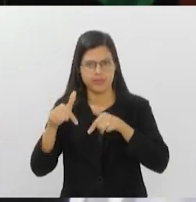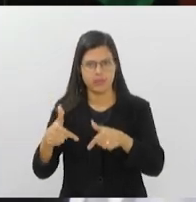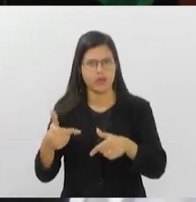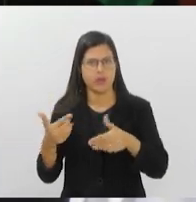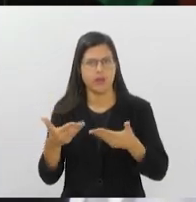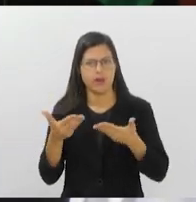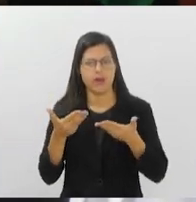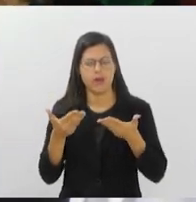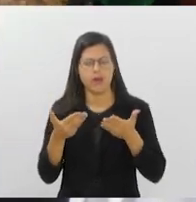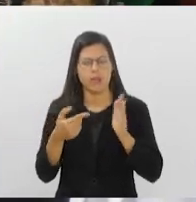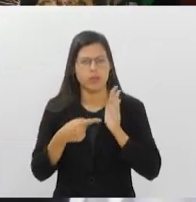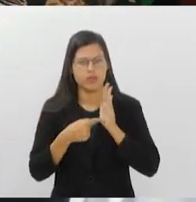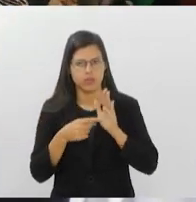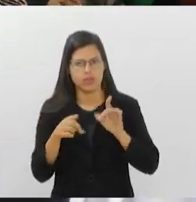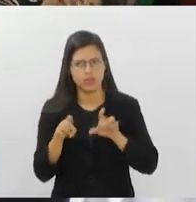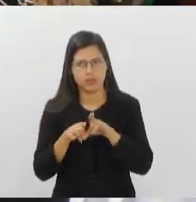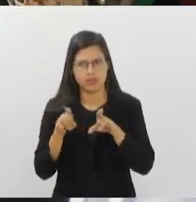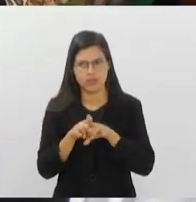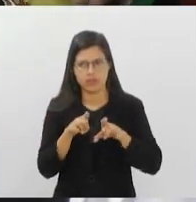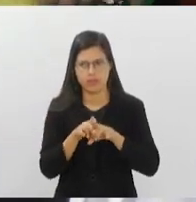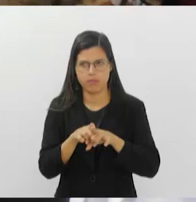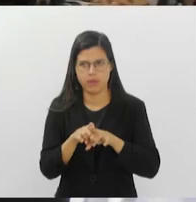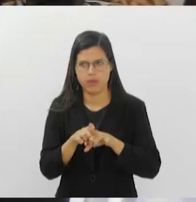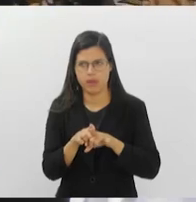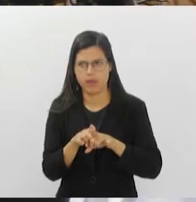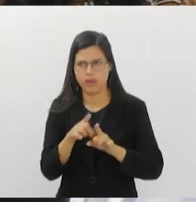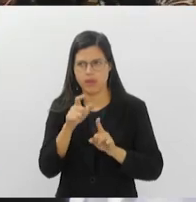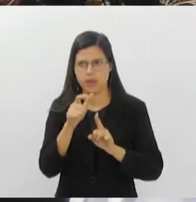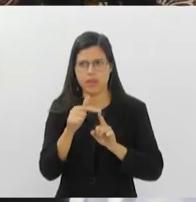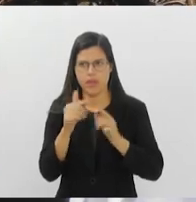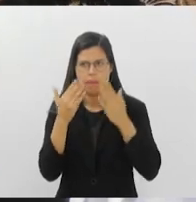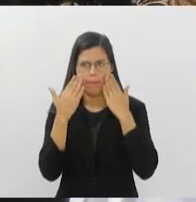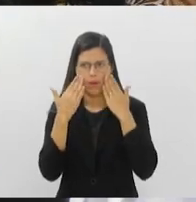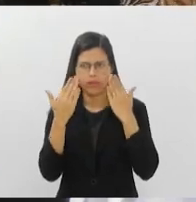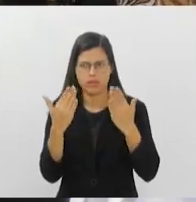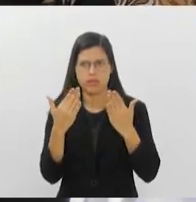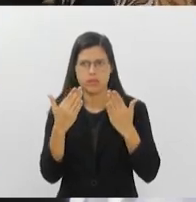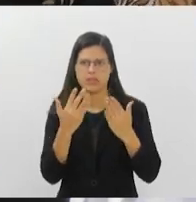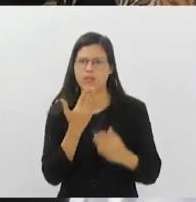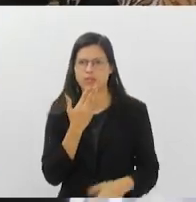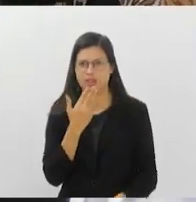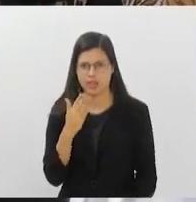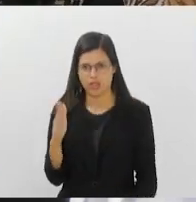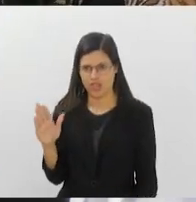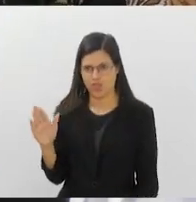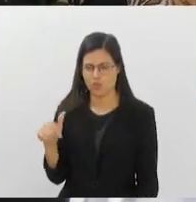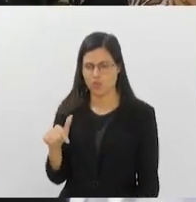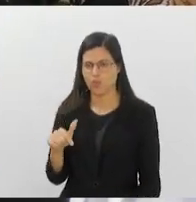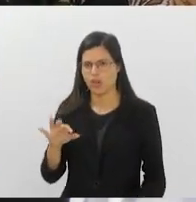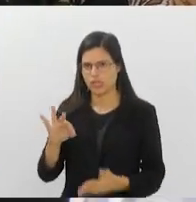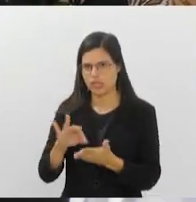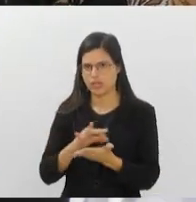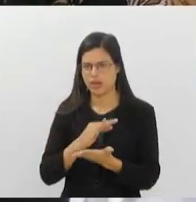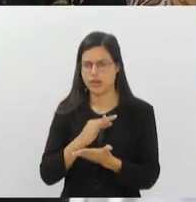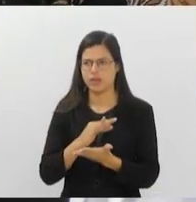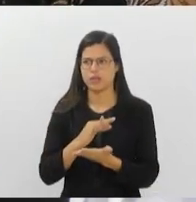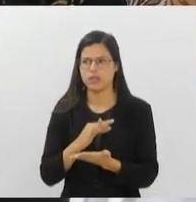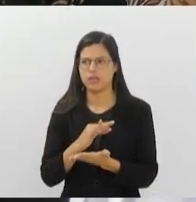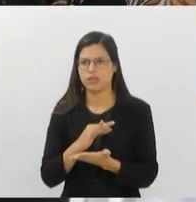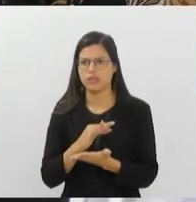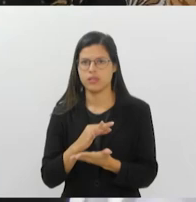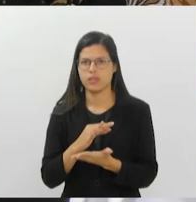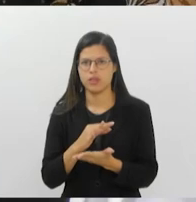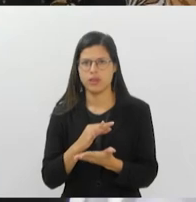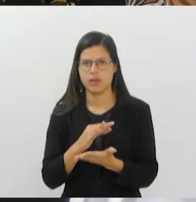aqui que ela, na apresentação da sua candidatura, ela nos dá destaque